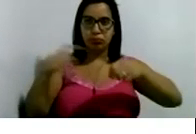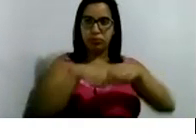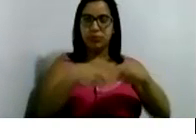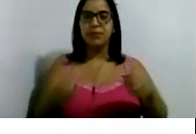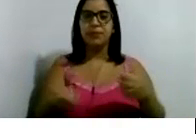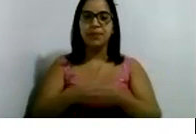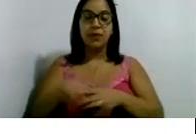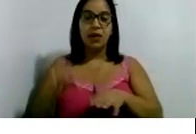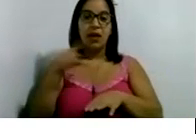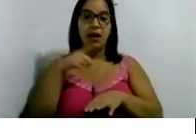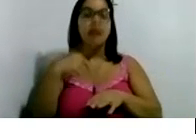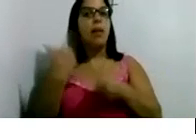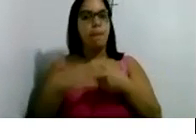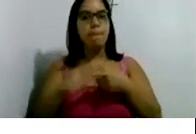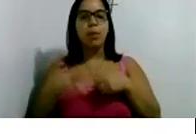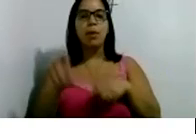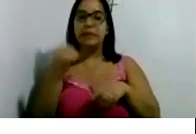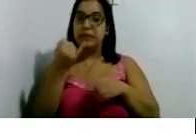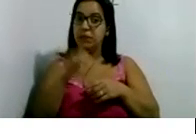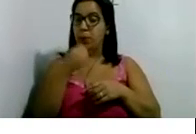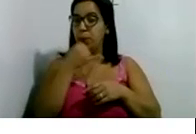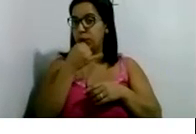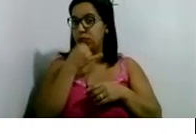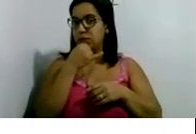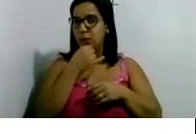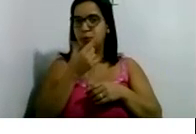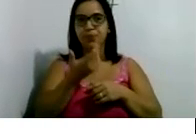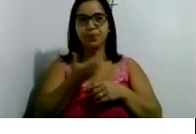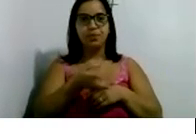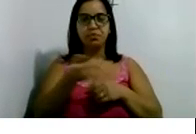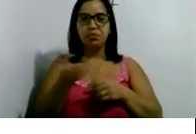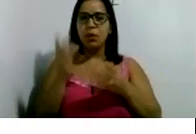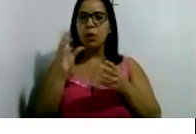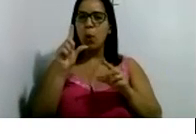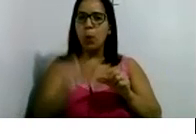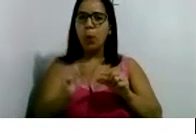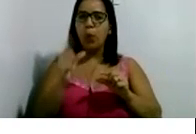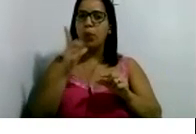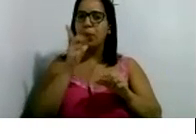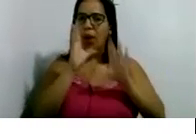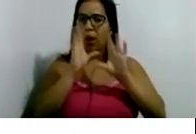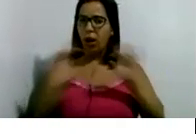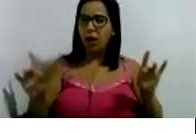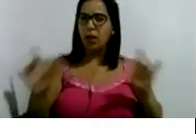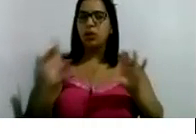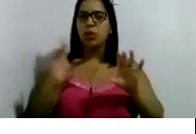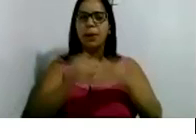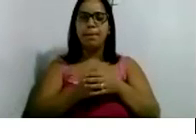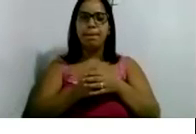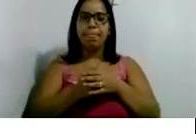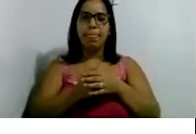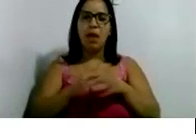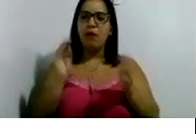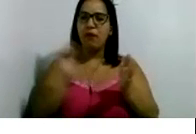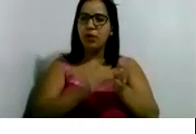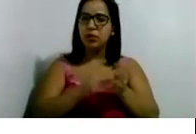de infertilidade. Se a gente tem um sêmen com pouco fluido seminal ou com fluido seminal com ausência de